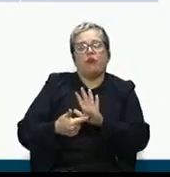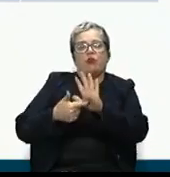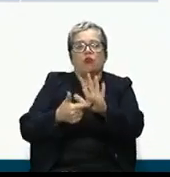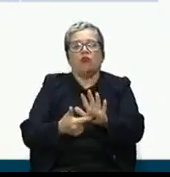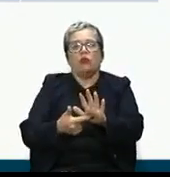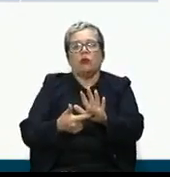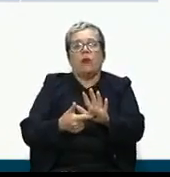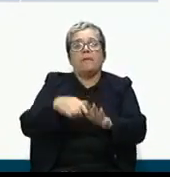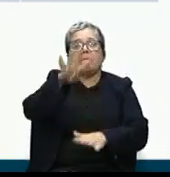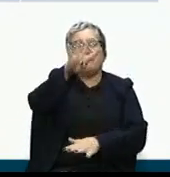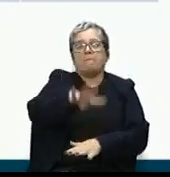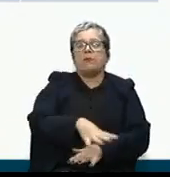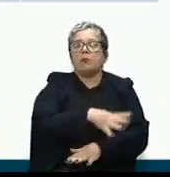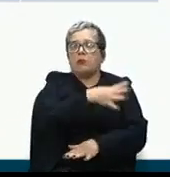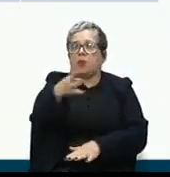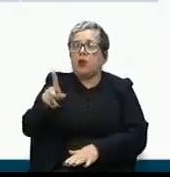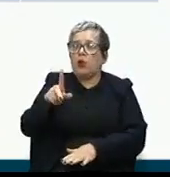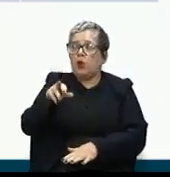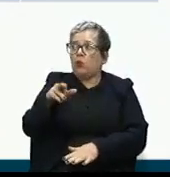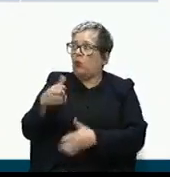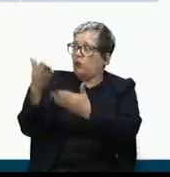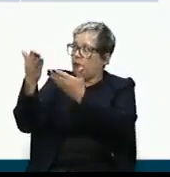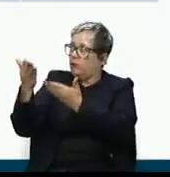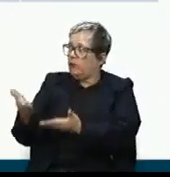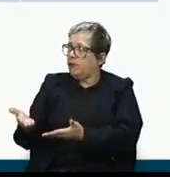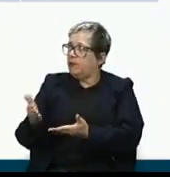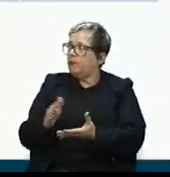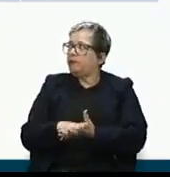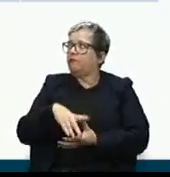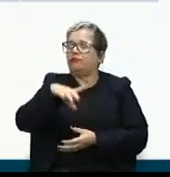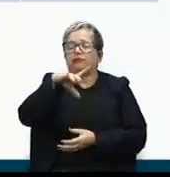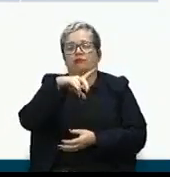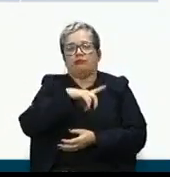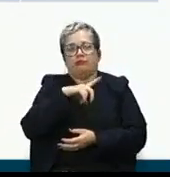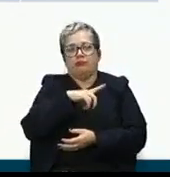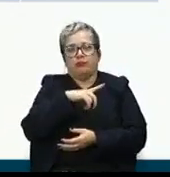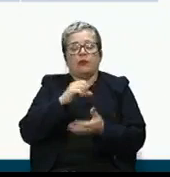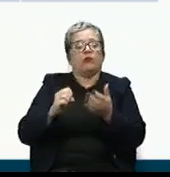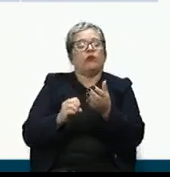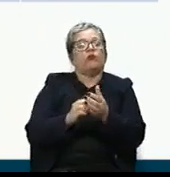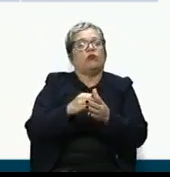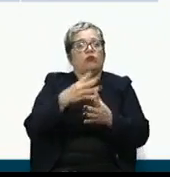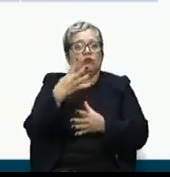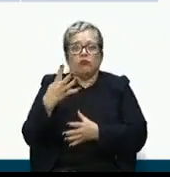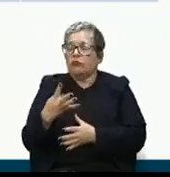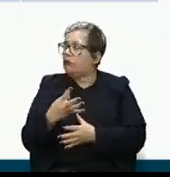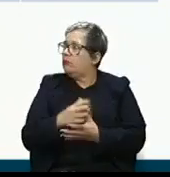uma tabela, como essa tabela a seguir. Então, nós temos aqui a quantidade...